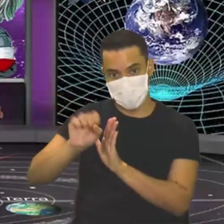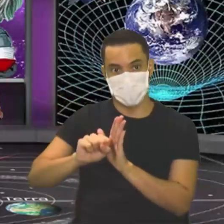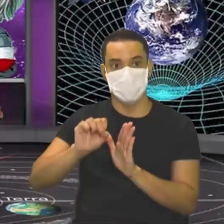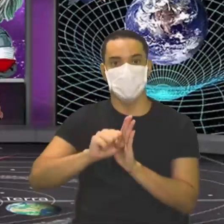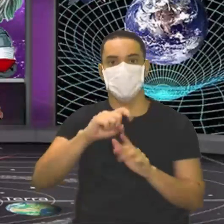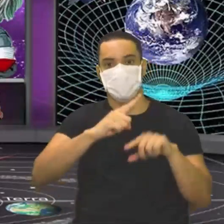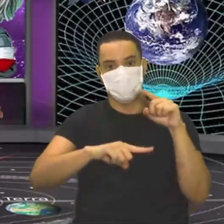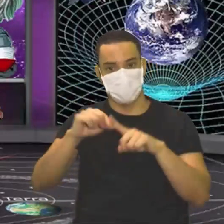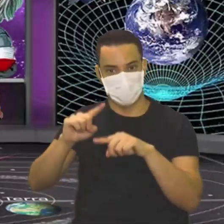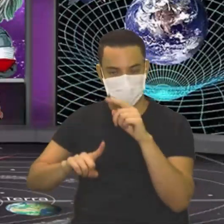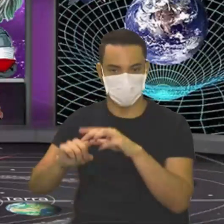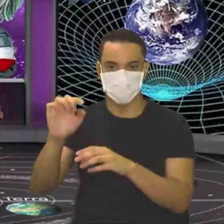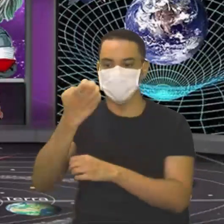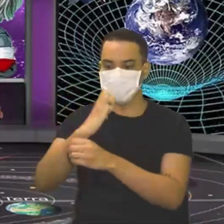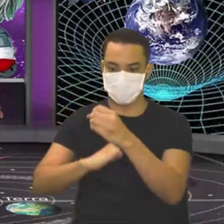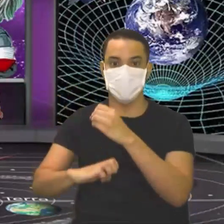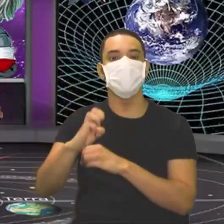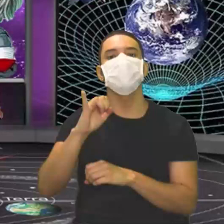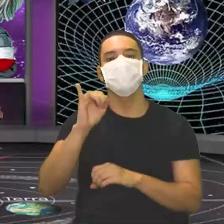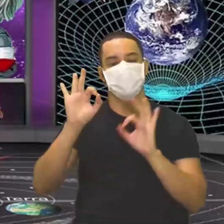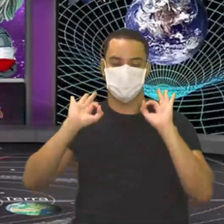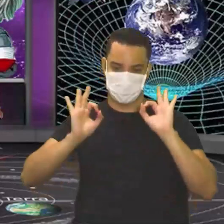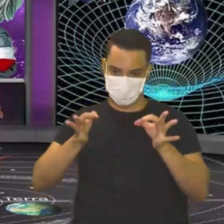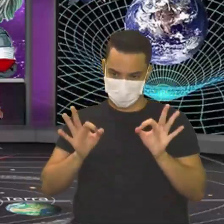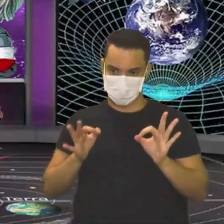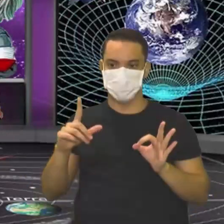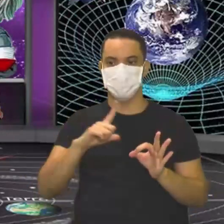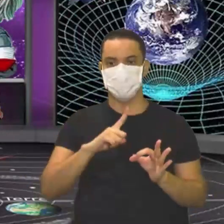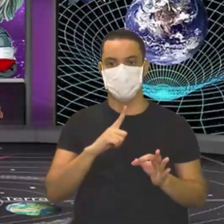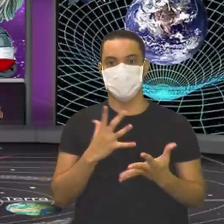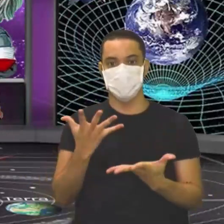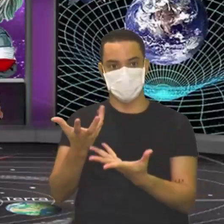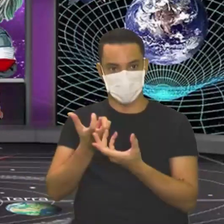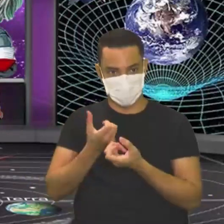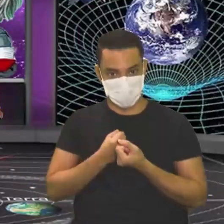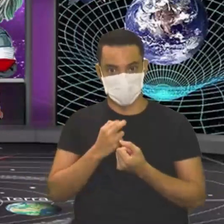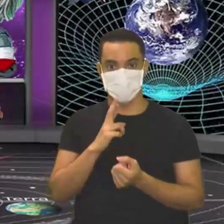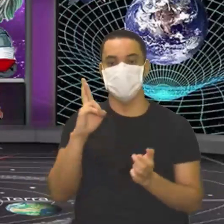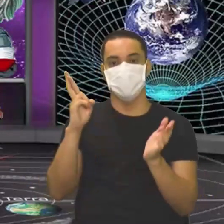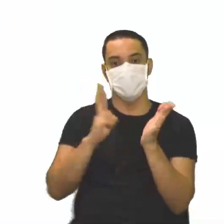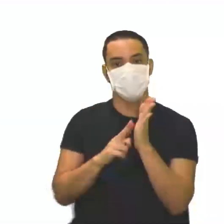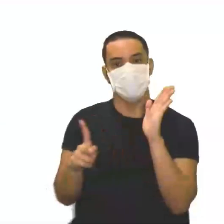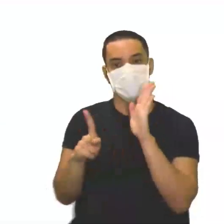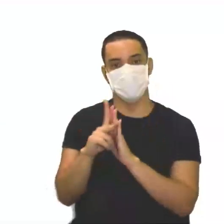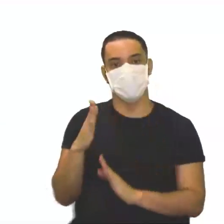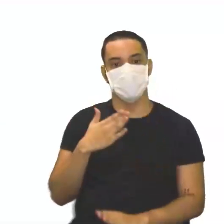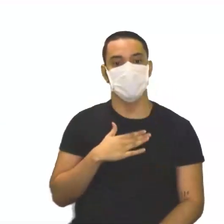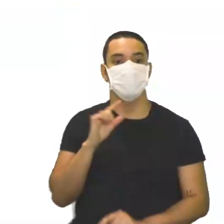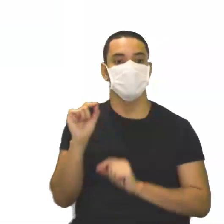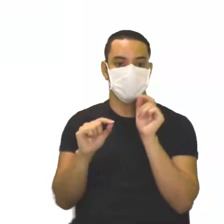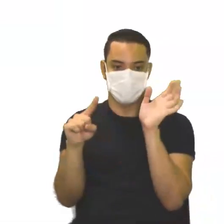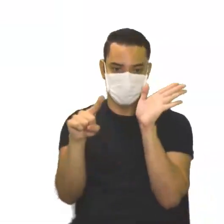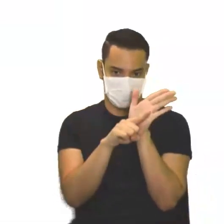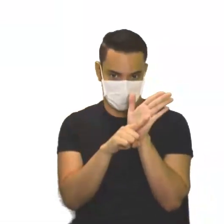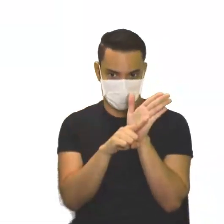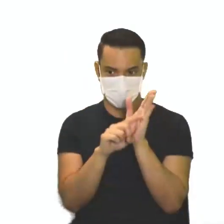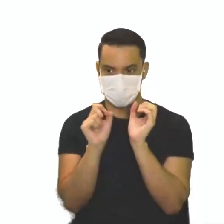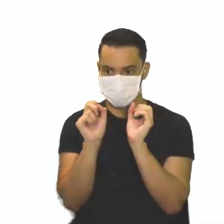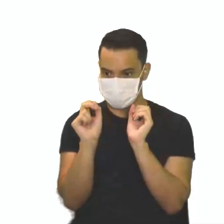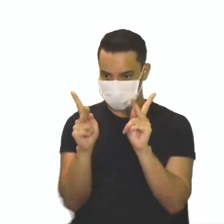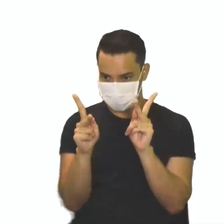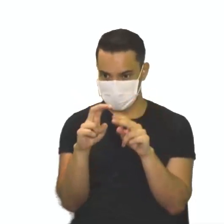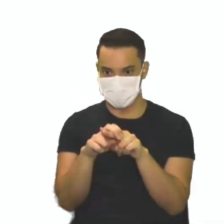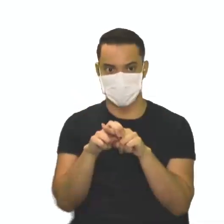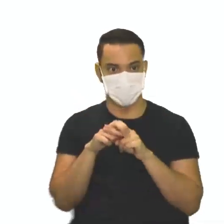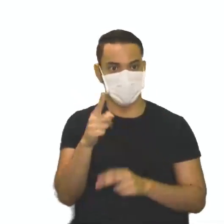elétrons, aí sim ele está com excesso de elétrons e minha resposta ali seria, no caso, negativa, ok? Então